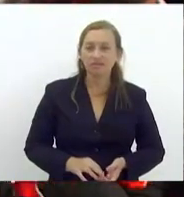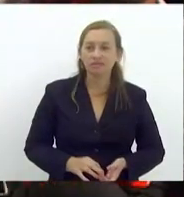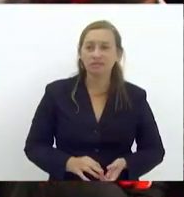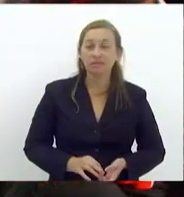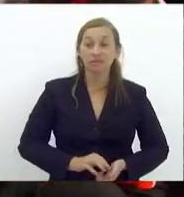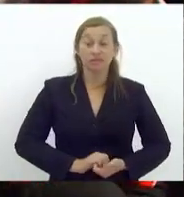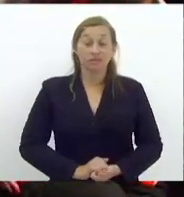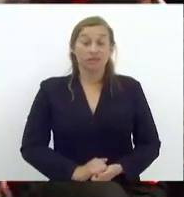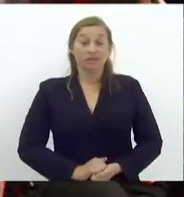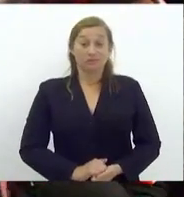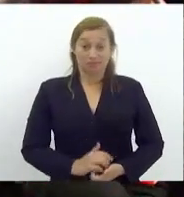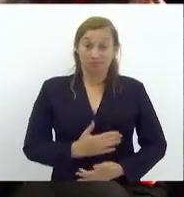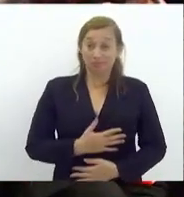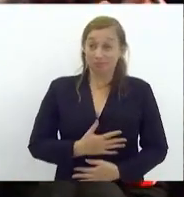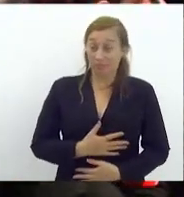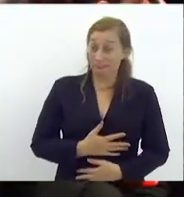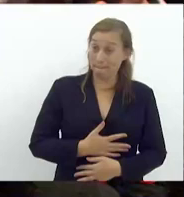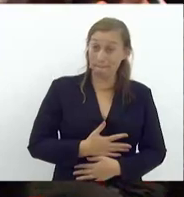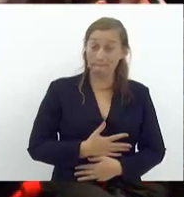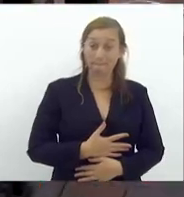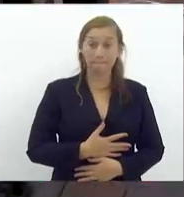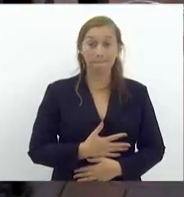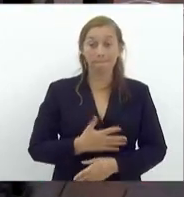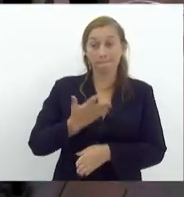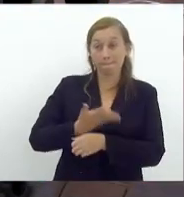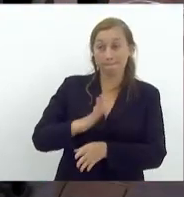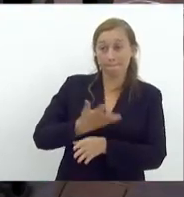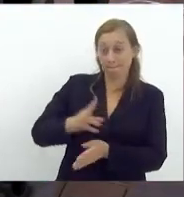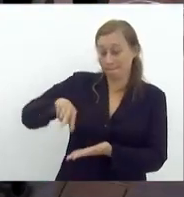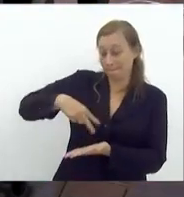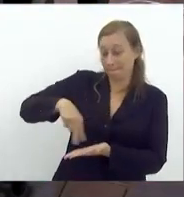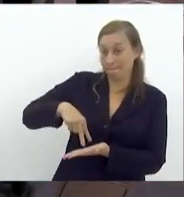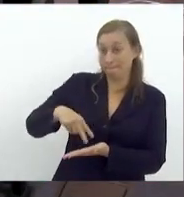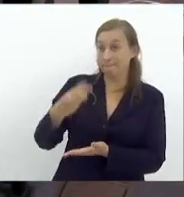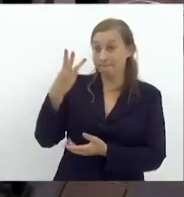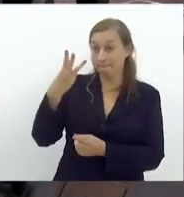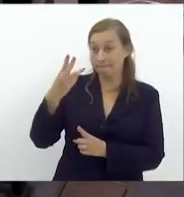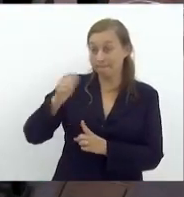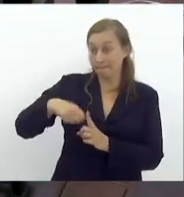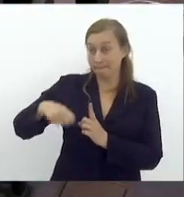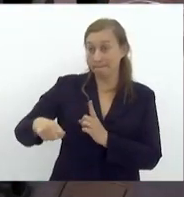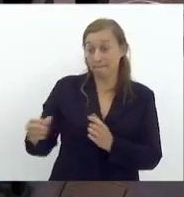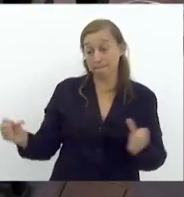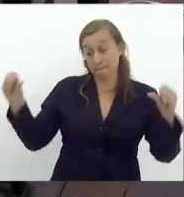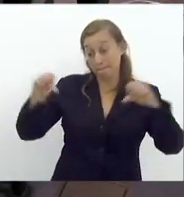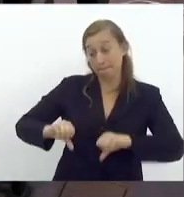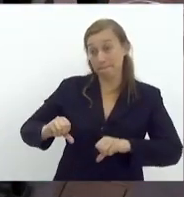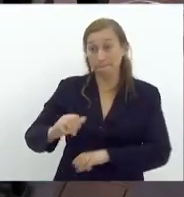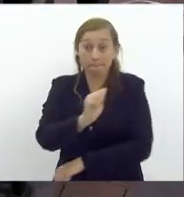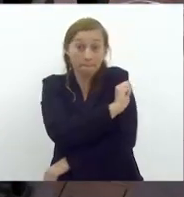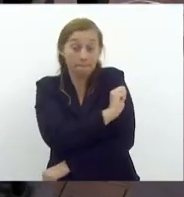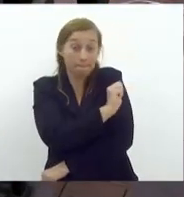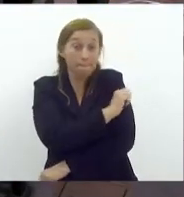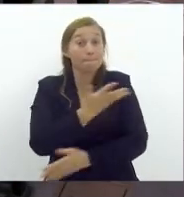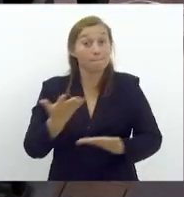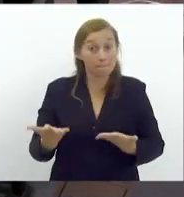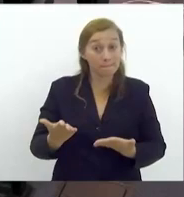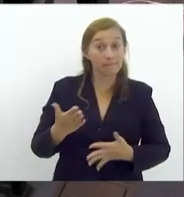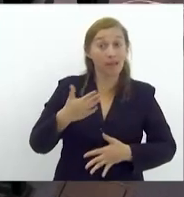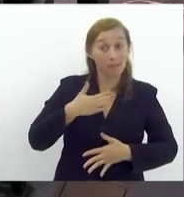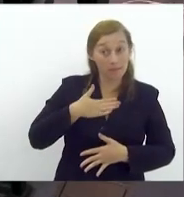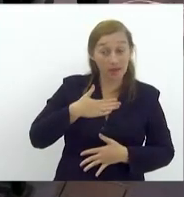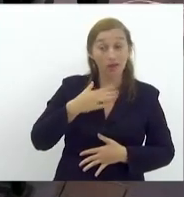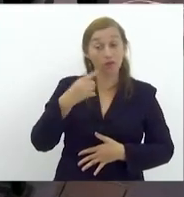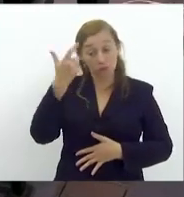tô tentando fazer aula de dança mas há três meses eu sou a pior aluna da turma Ainda bem que eu sou uma política